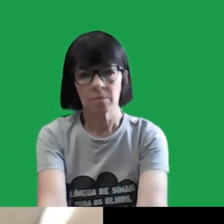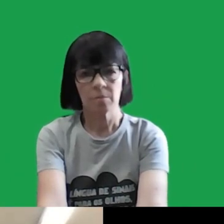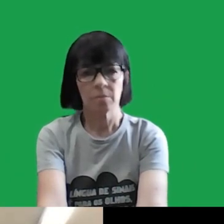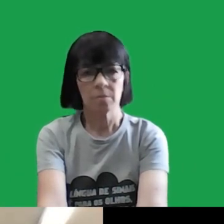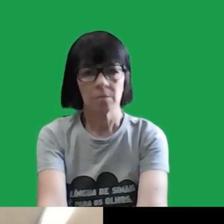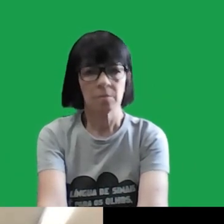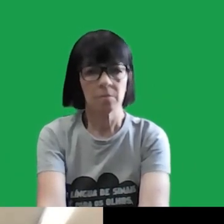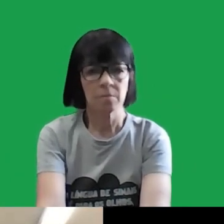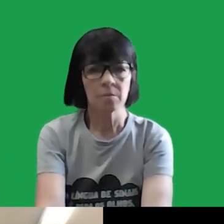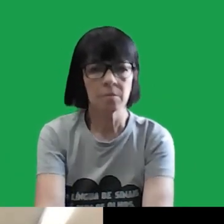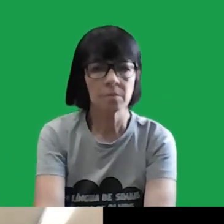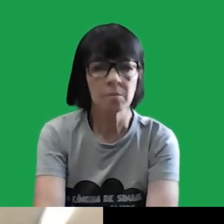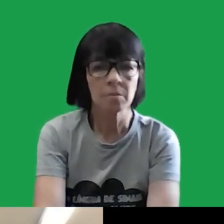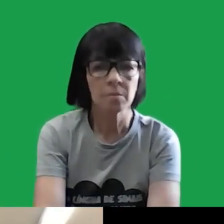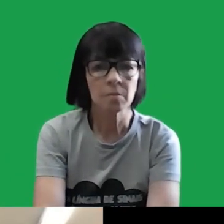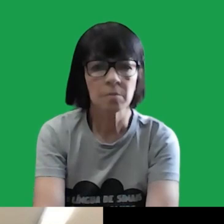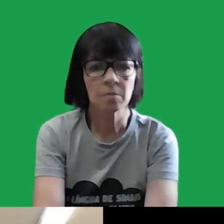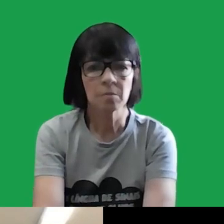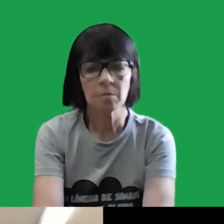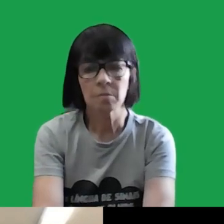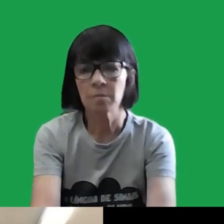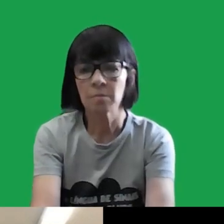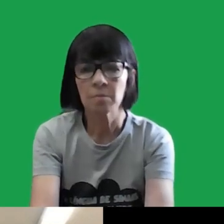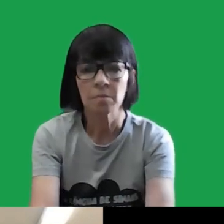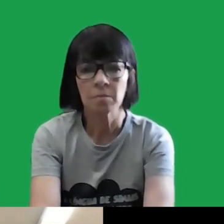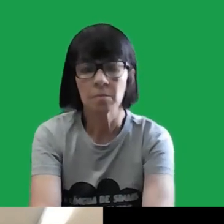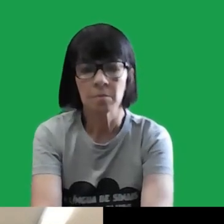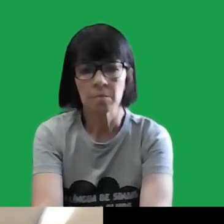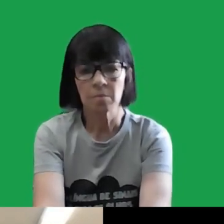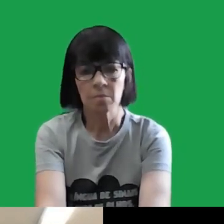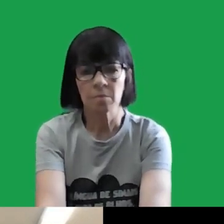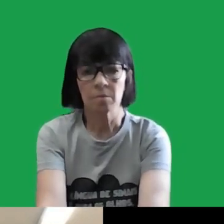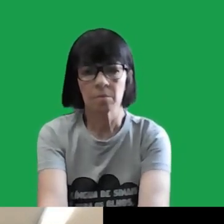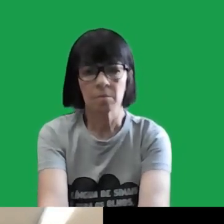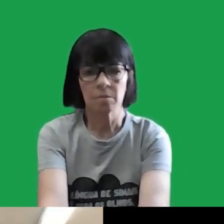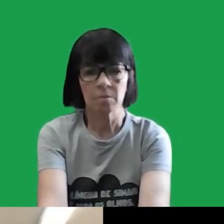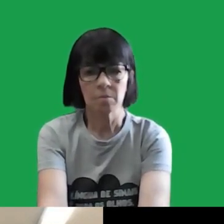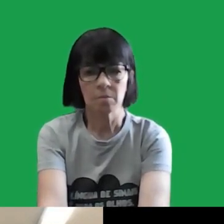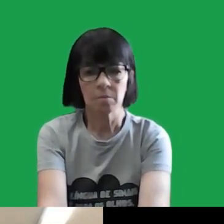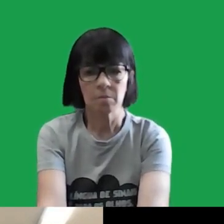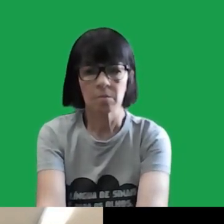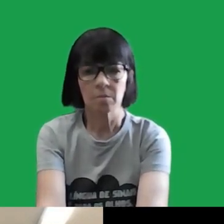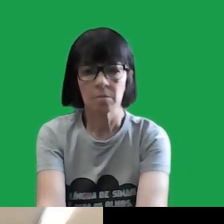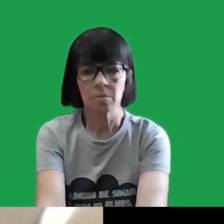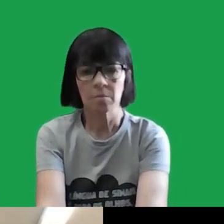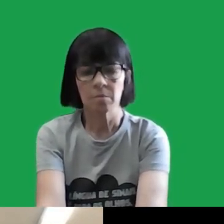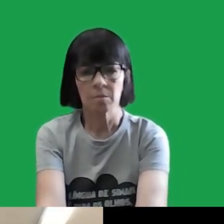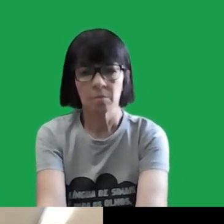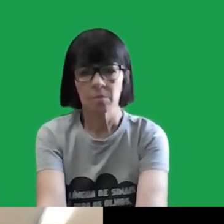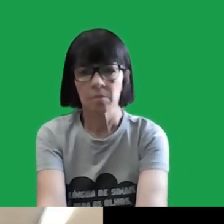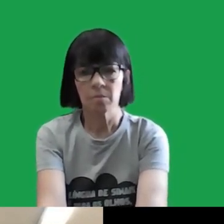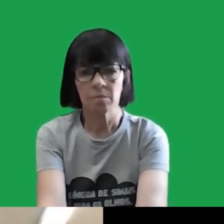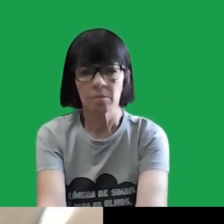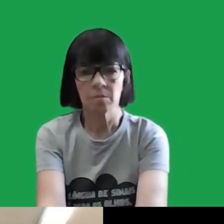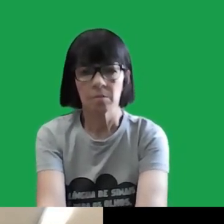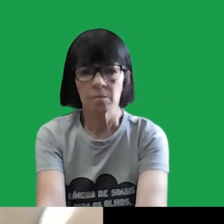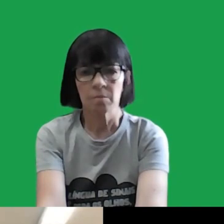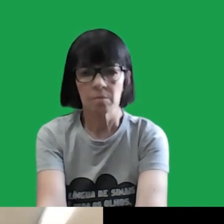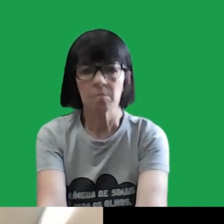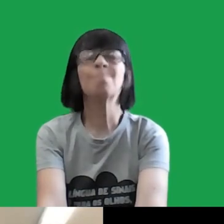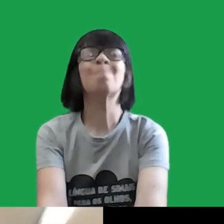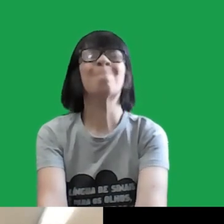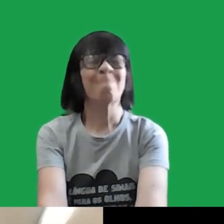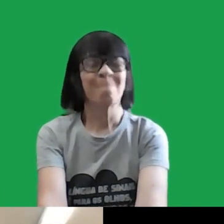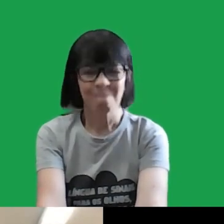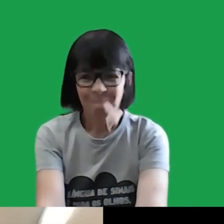aperfeiçoar cada vez mais. Eu sei, eu entendo, porque eu sou super tímida. Então, a língua de sinais, para mim, abriu